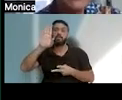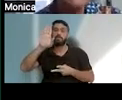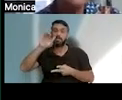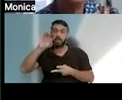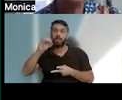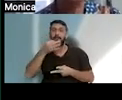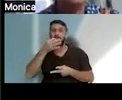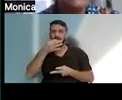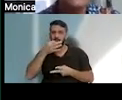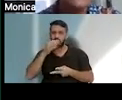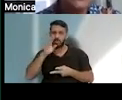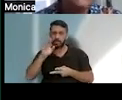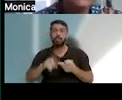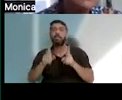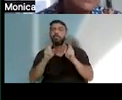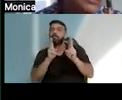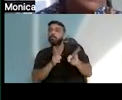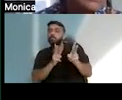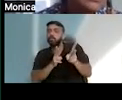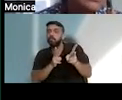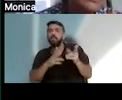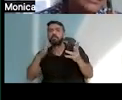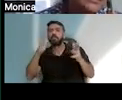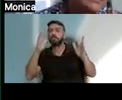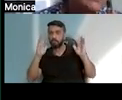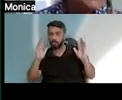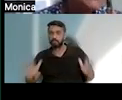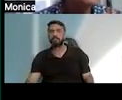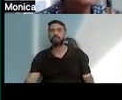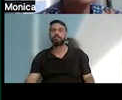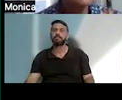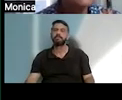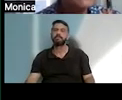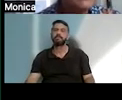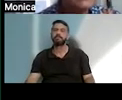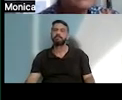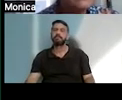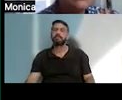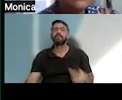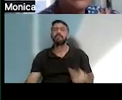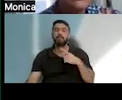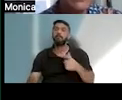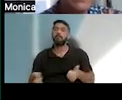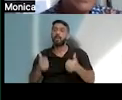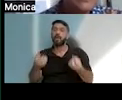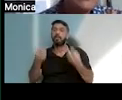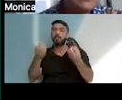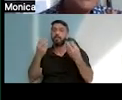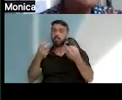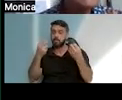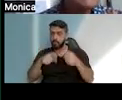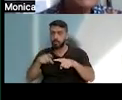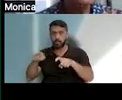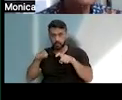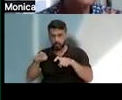biorremediação, para conservação de florestas, por exemplo, para melhorar a produtividade na agricultura,